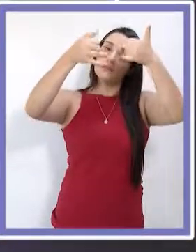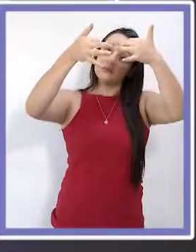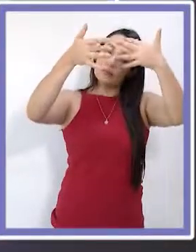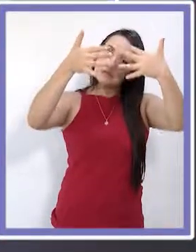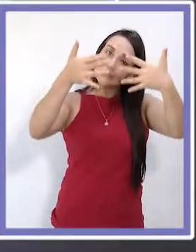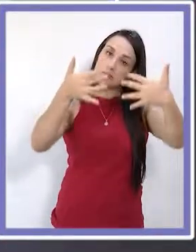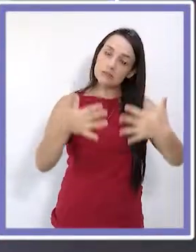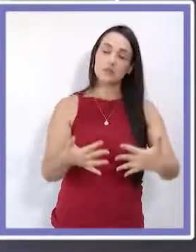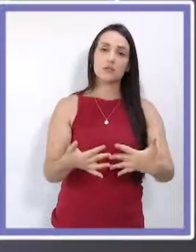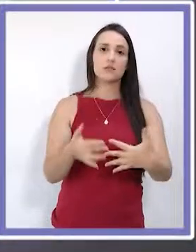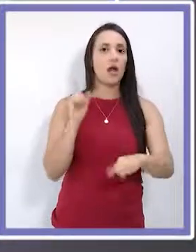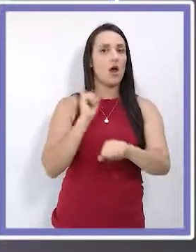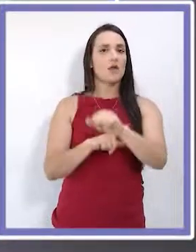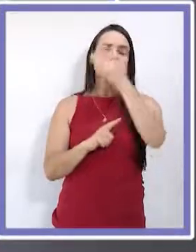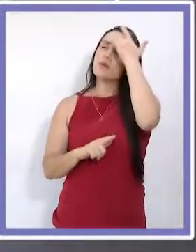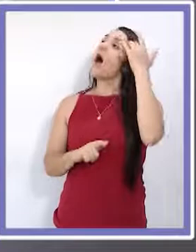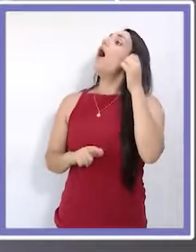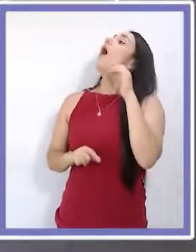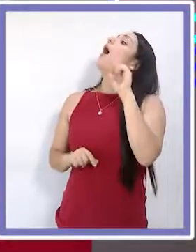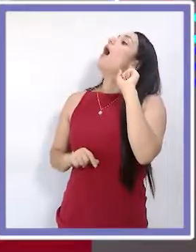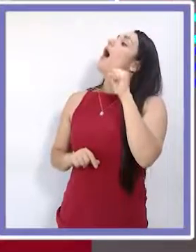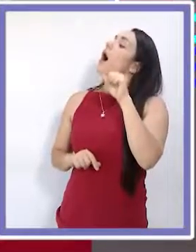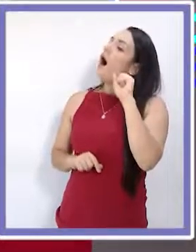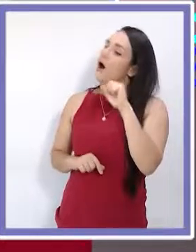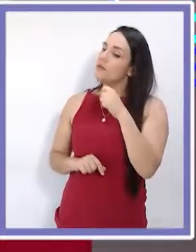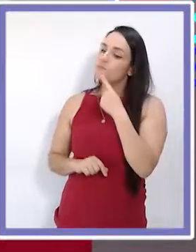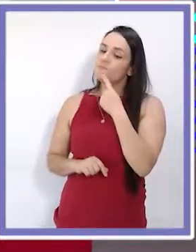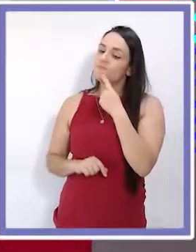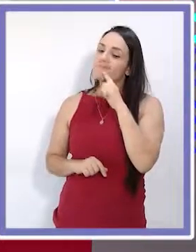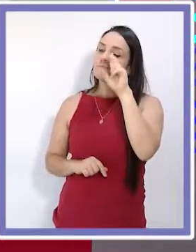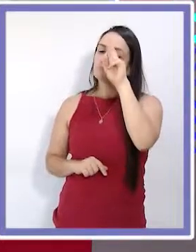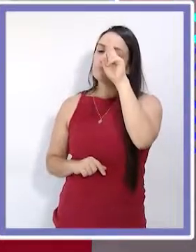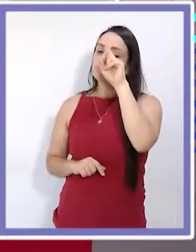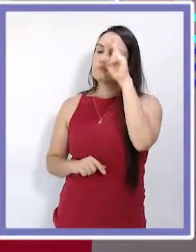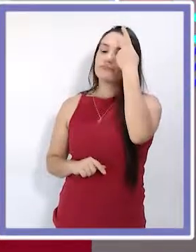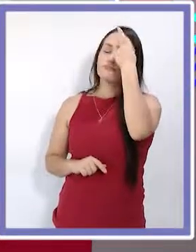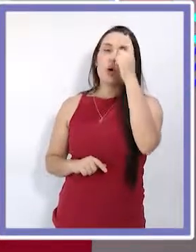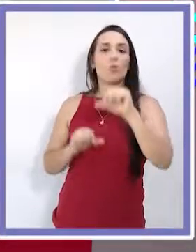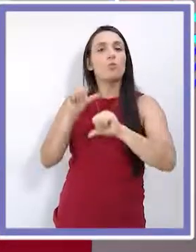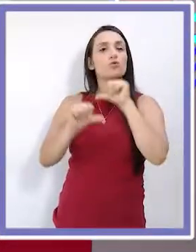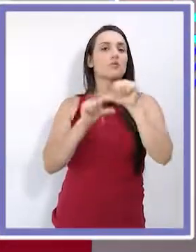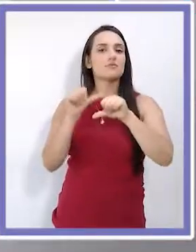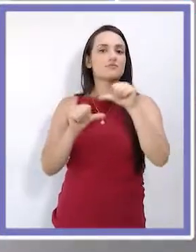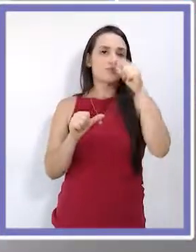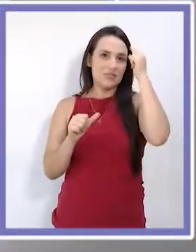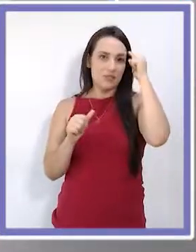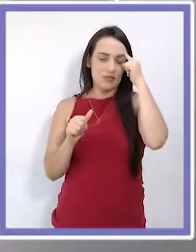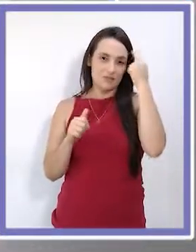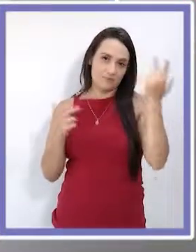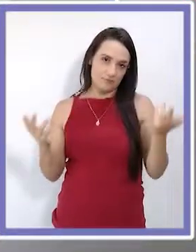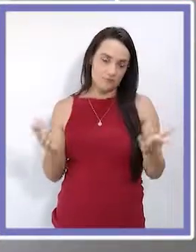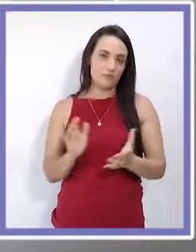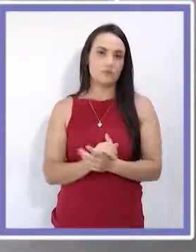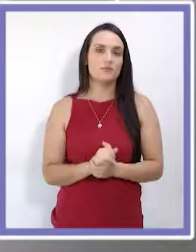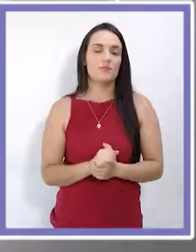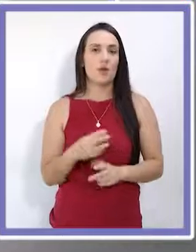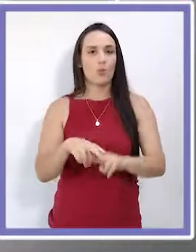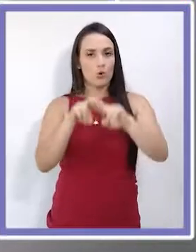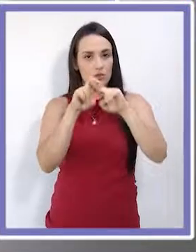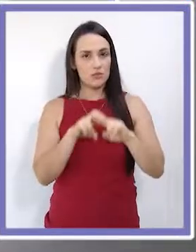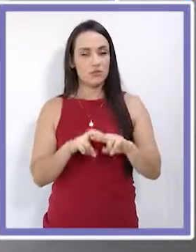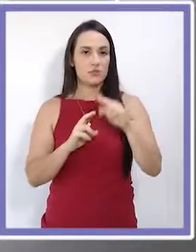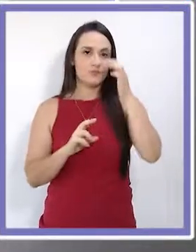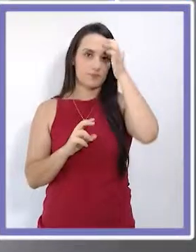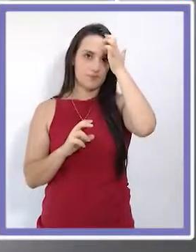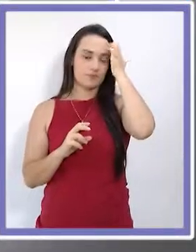e apresenta para as pessoas, ela muda de opinião. Então, uma das grandes dificuldades, né, que